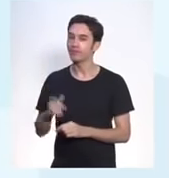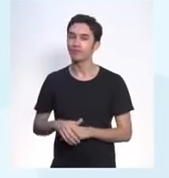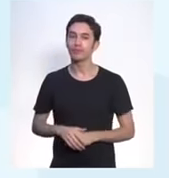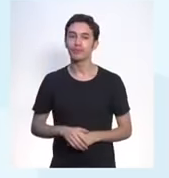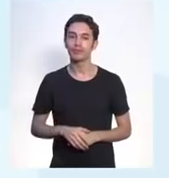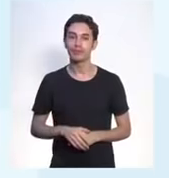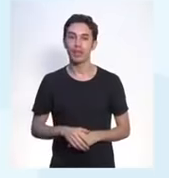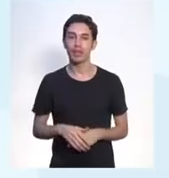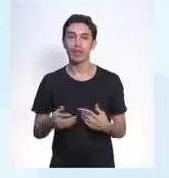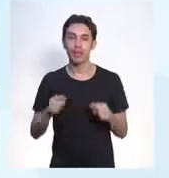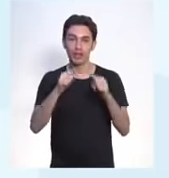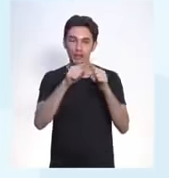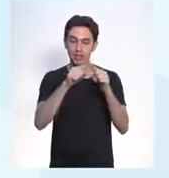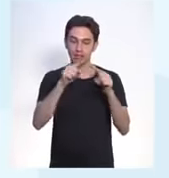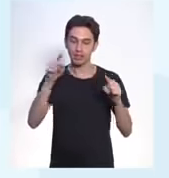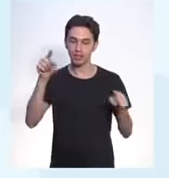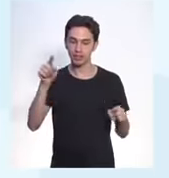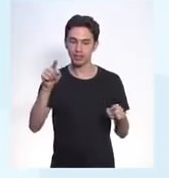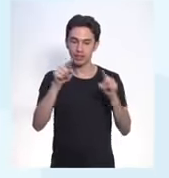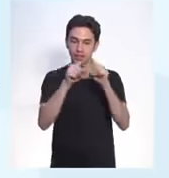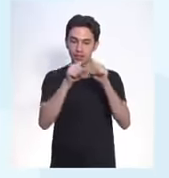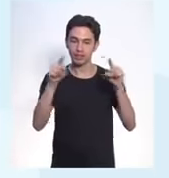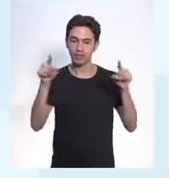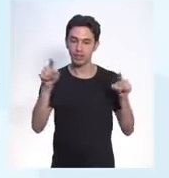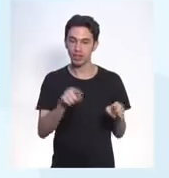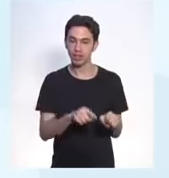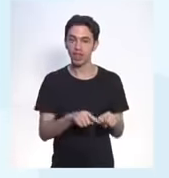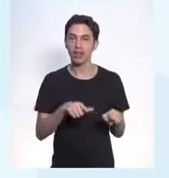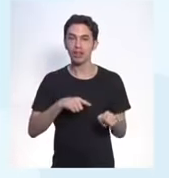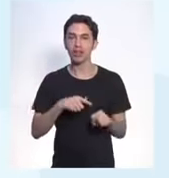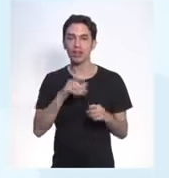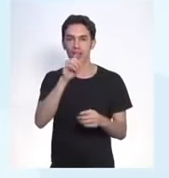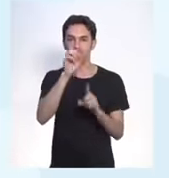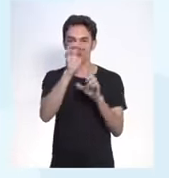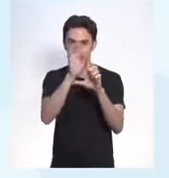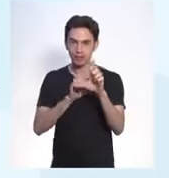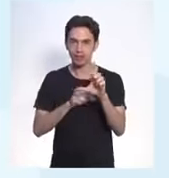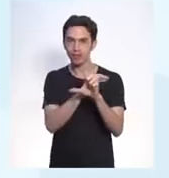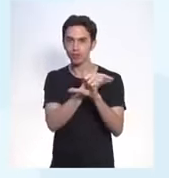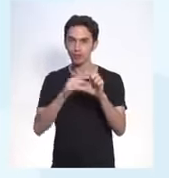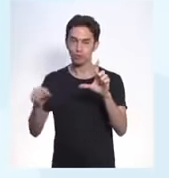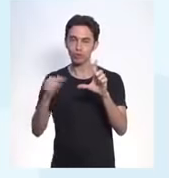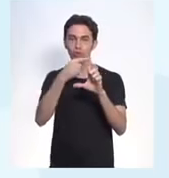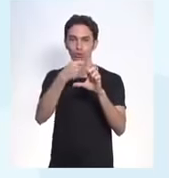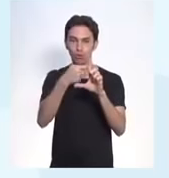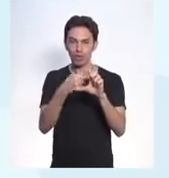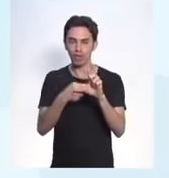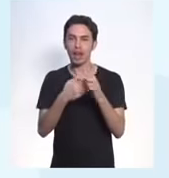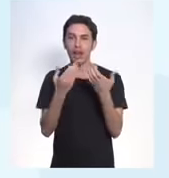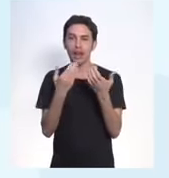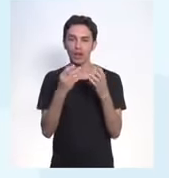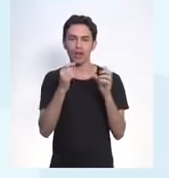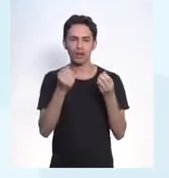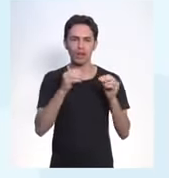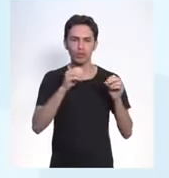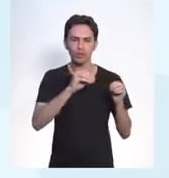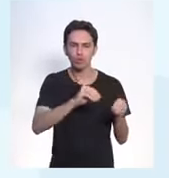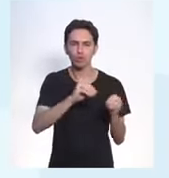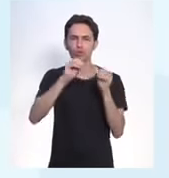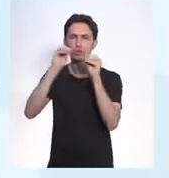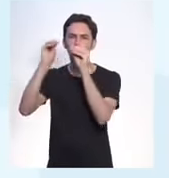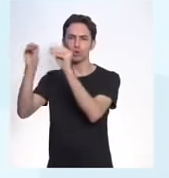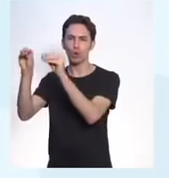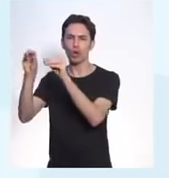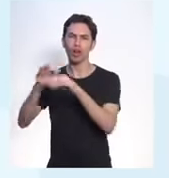esse triângulo ele tá no plano e eu quero fazer uma movimentação Ou seja eu quero tirar digamos ele desse lugar